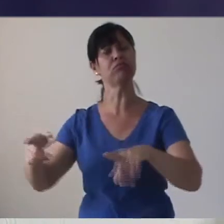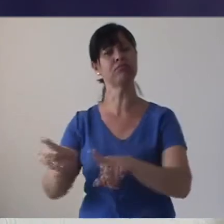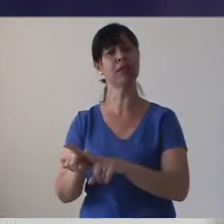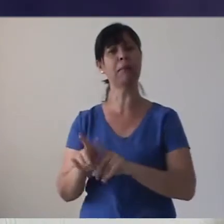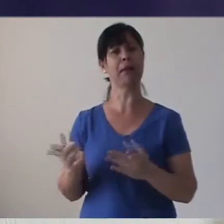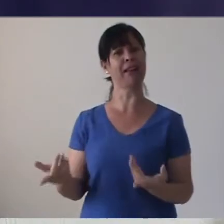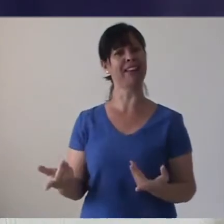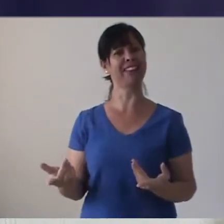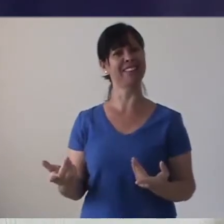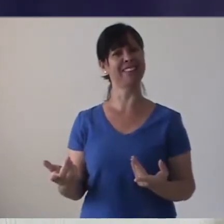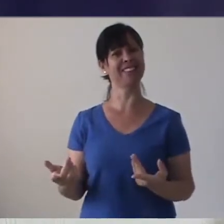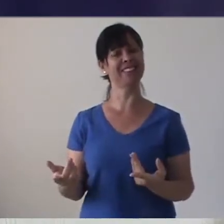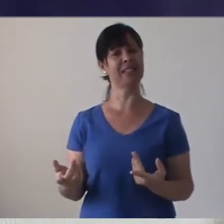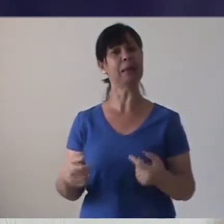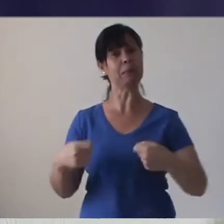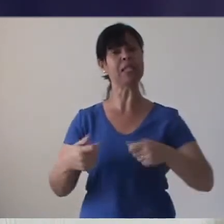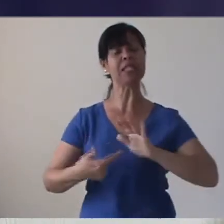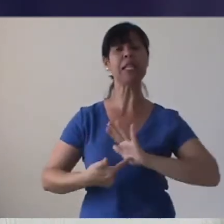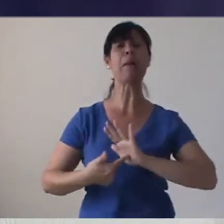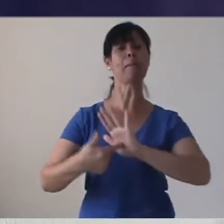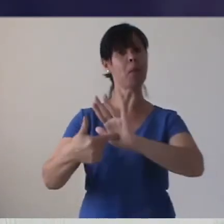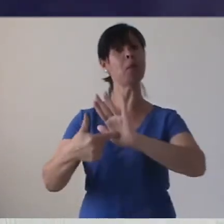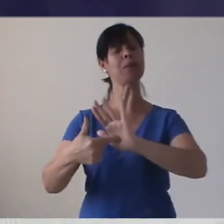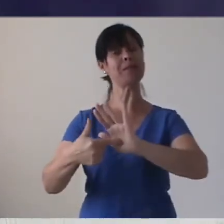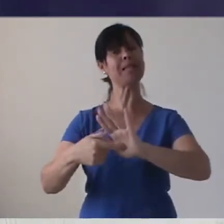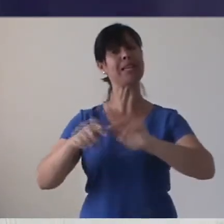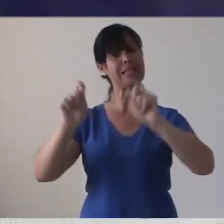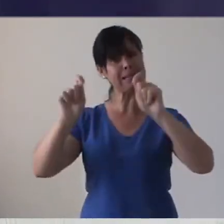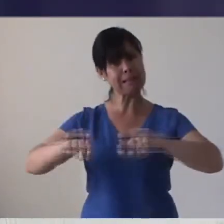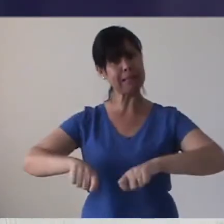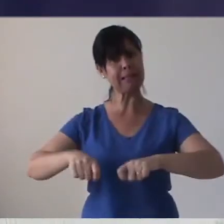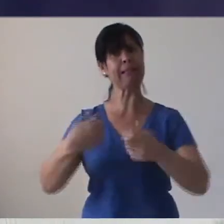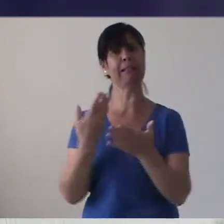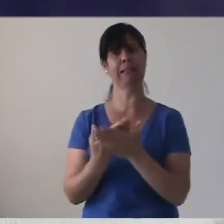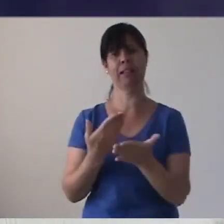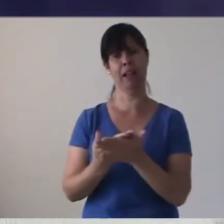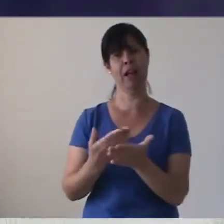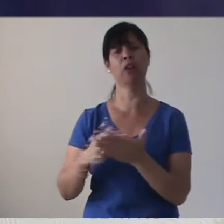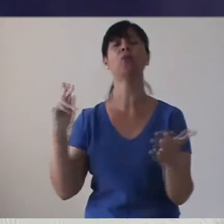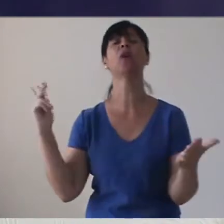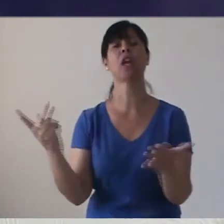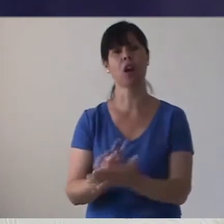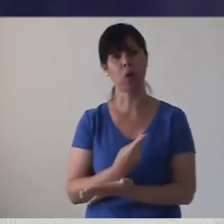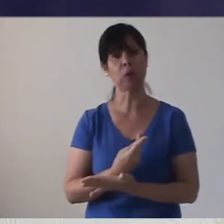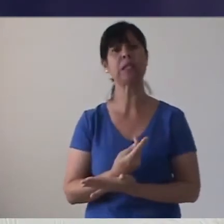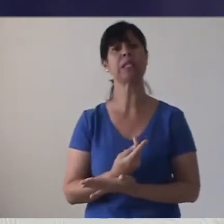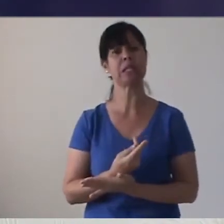assim, o fato de você mostrar o que você fez na sua aula não é.